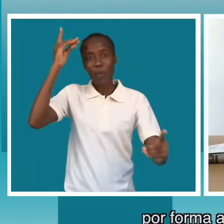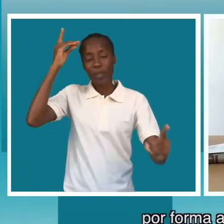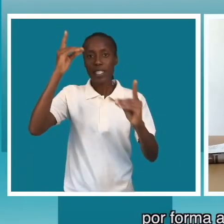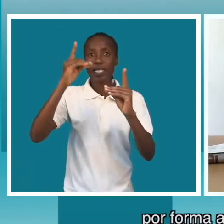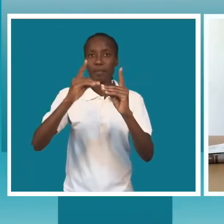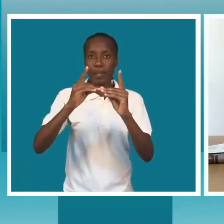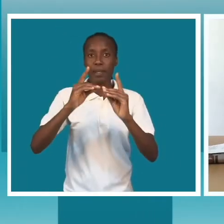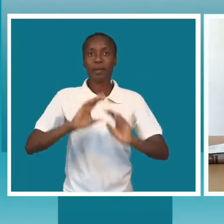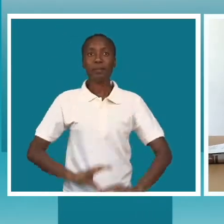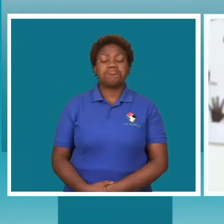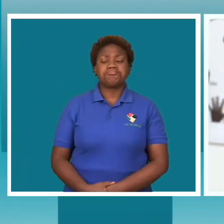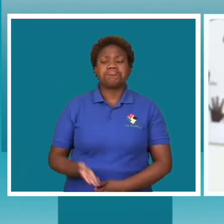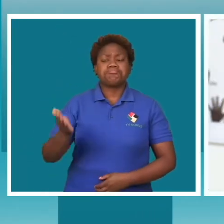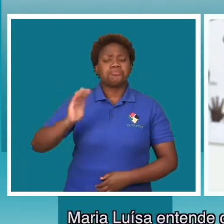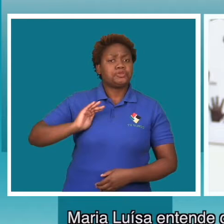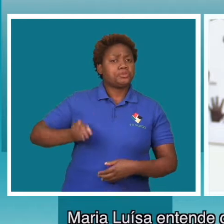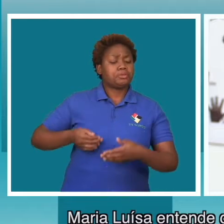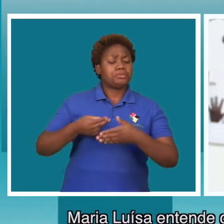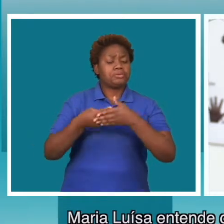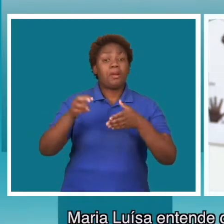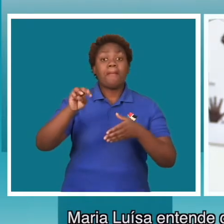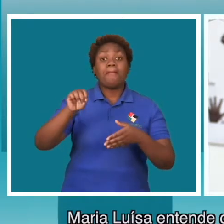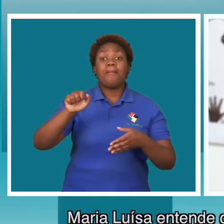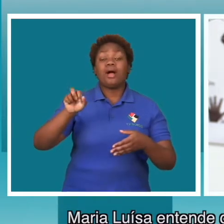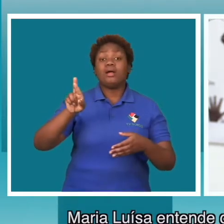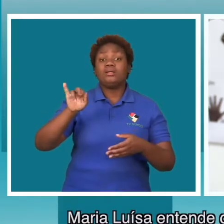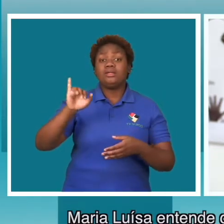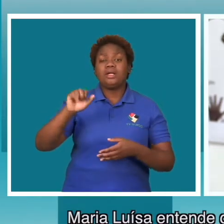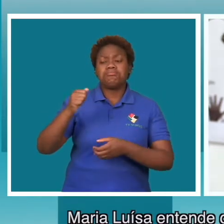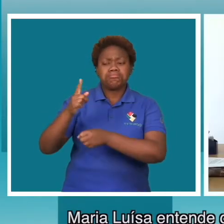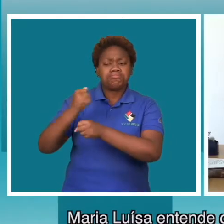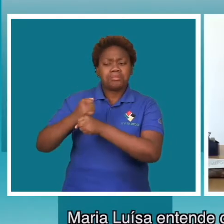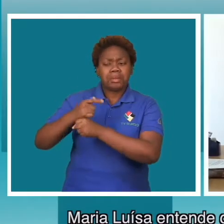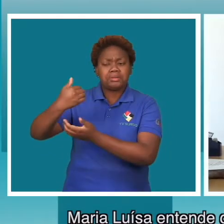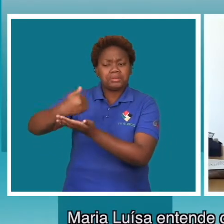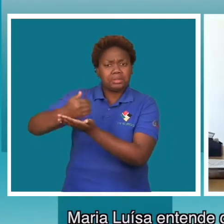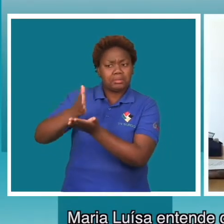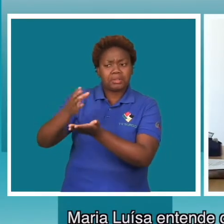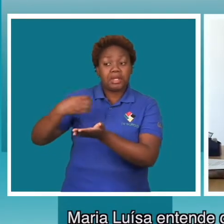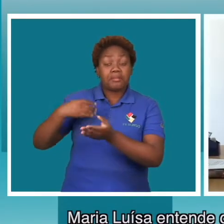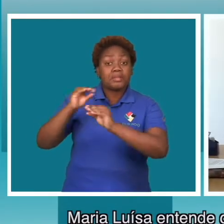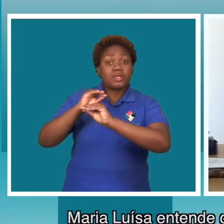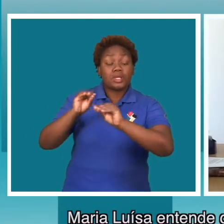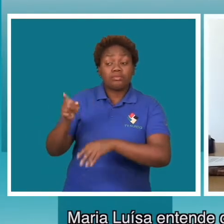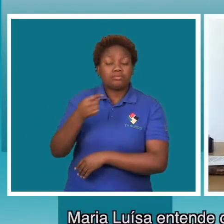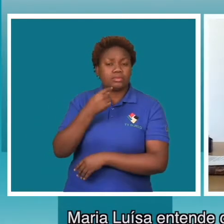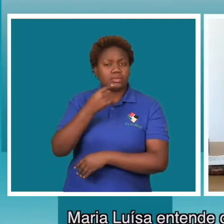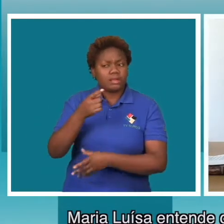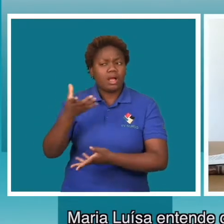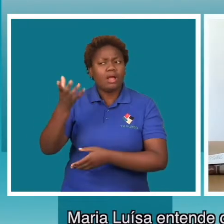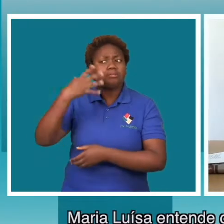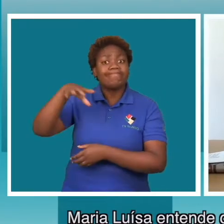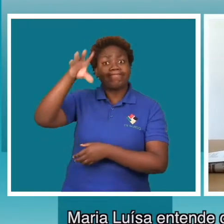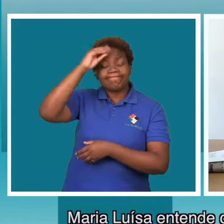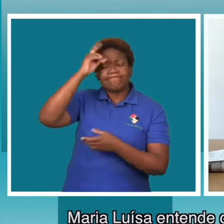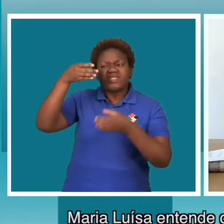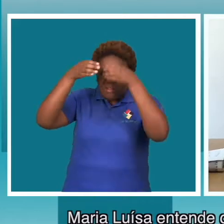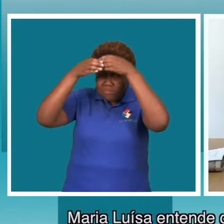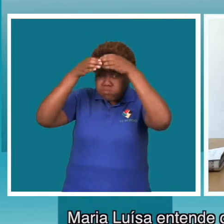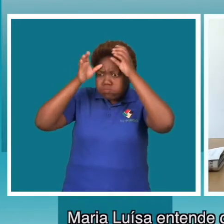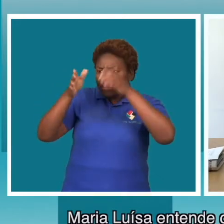disciplina maria luiza entende que a capacitação de profissionais em línguas nacionais poder minimizar